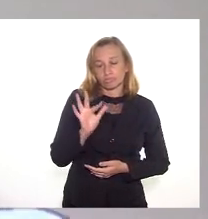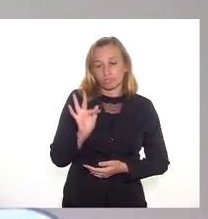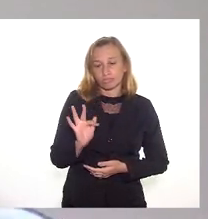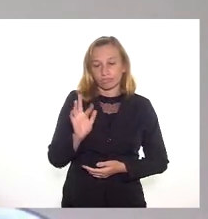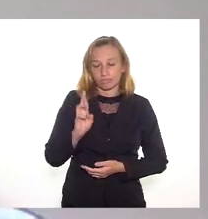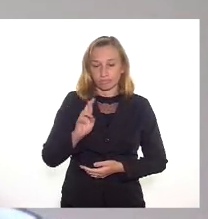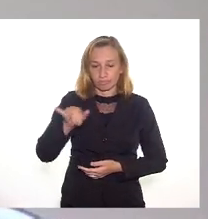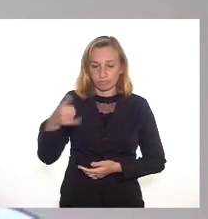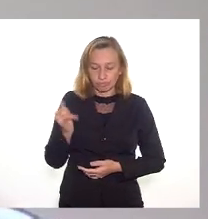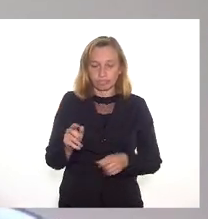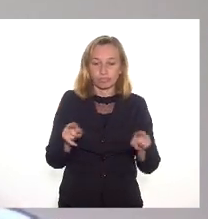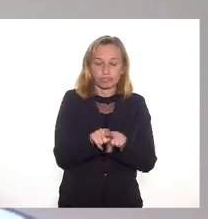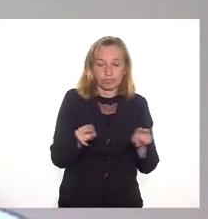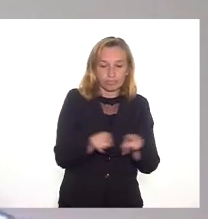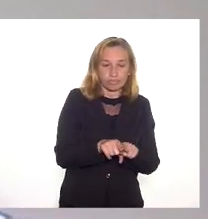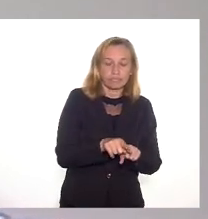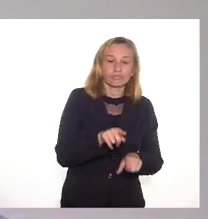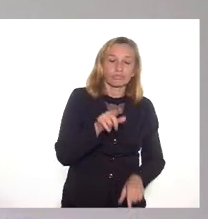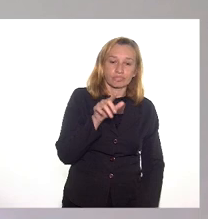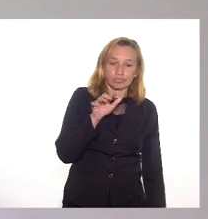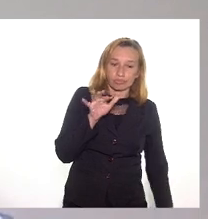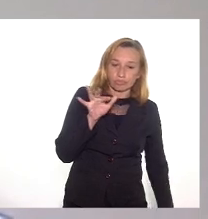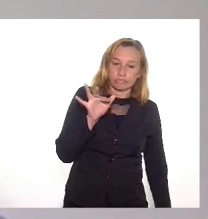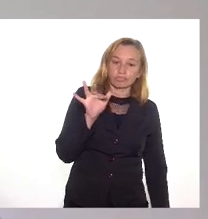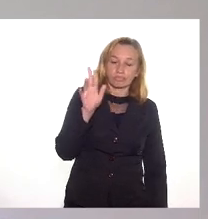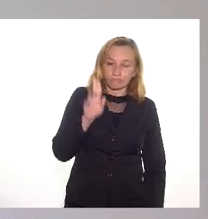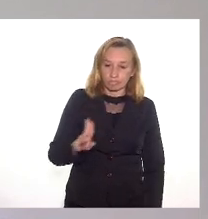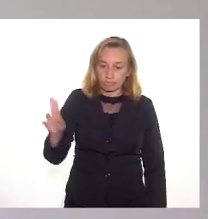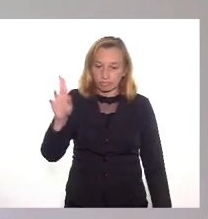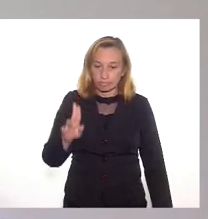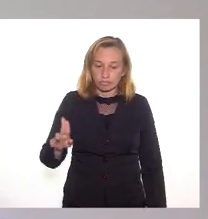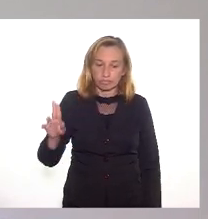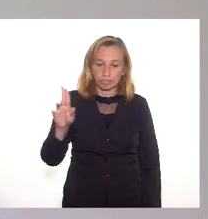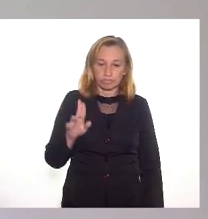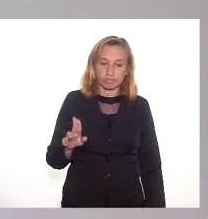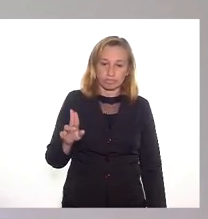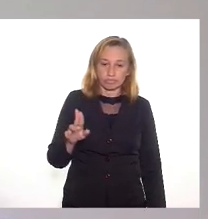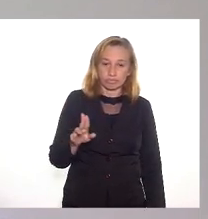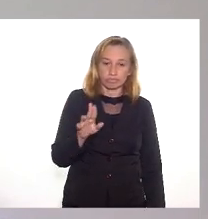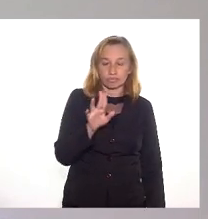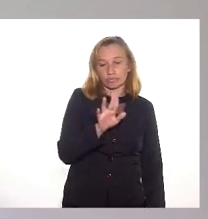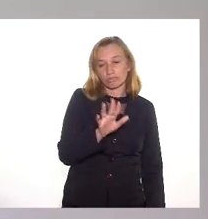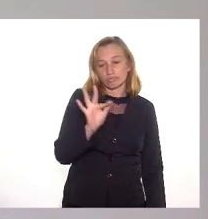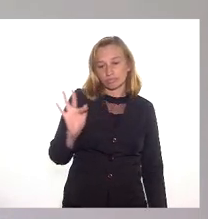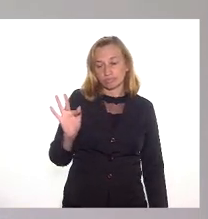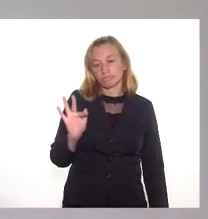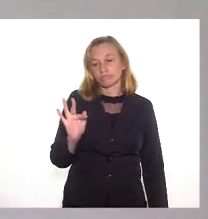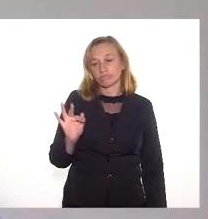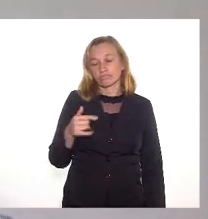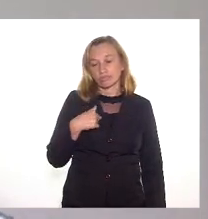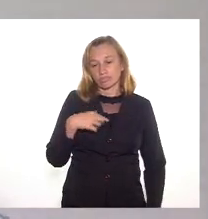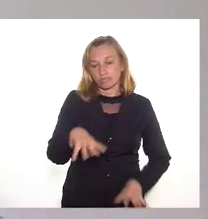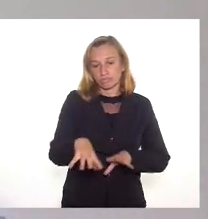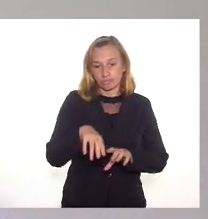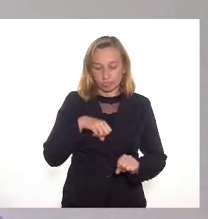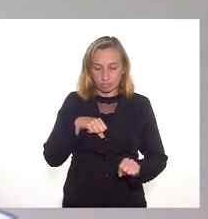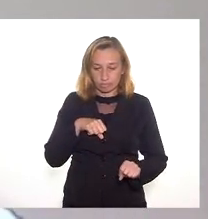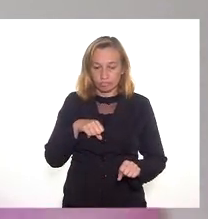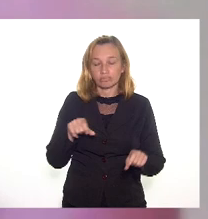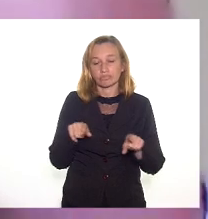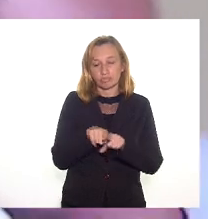querida universidade federal fluminense onde me formei onde sou professor também enfrenta uma situação absolutamente